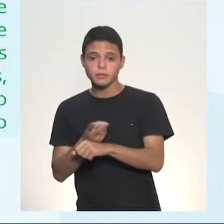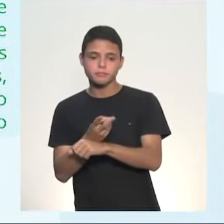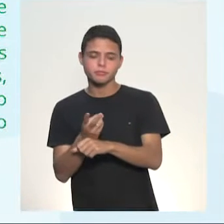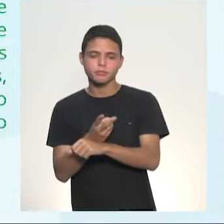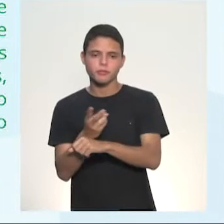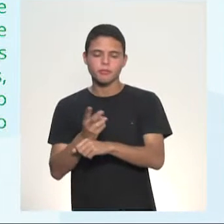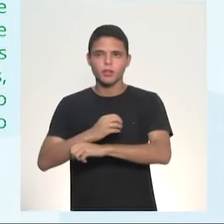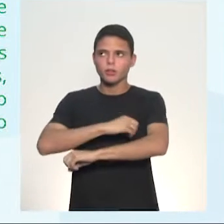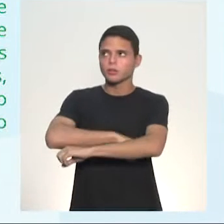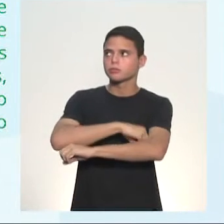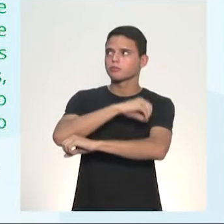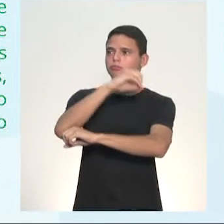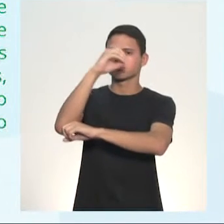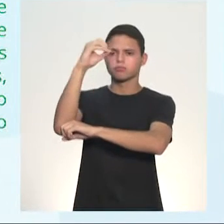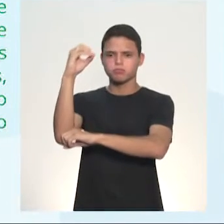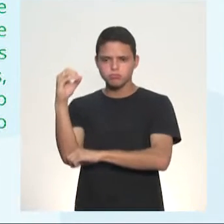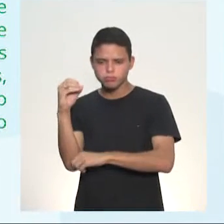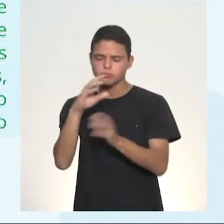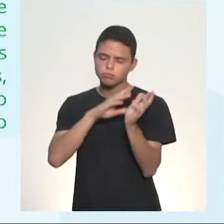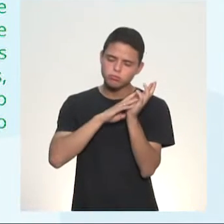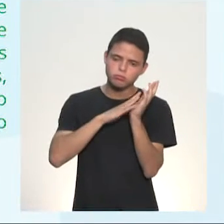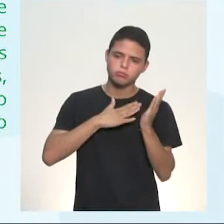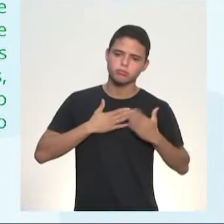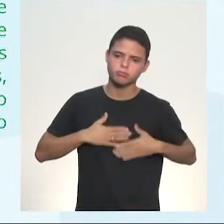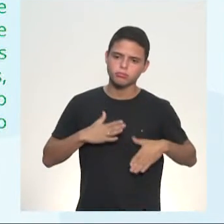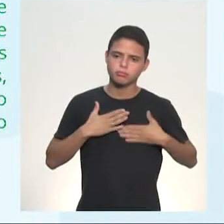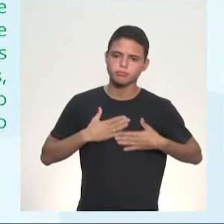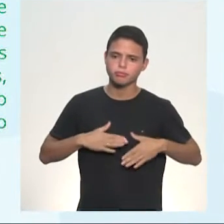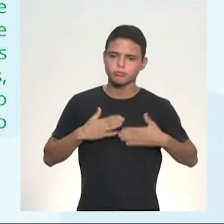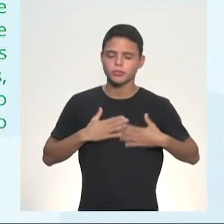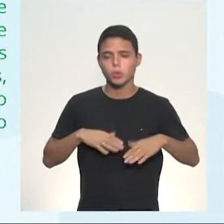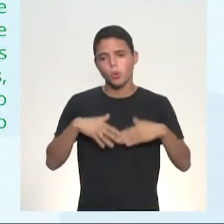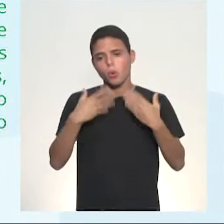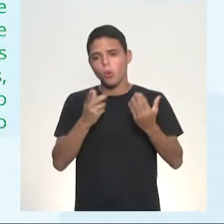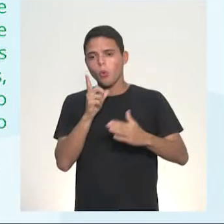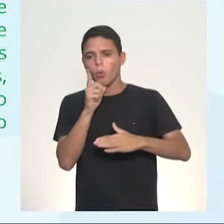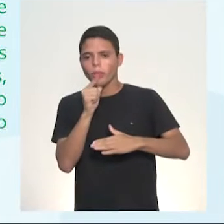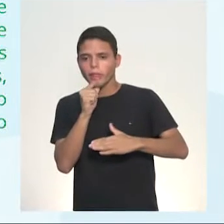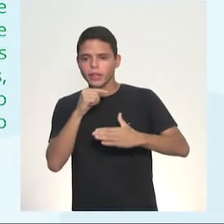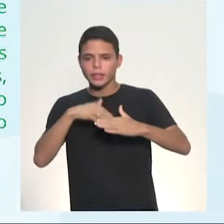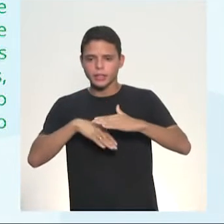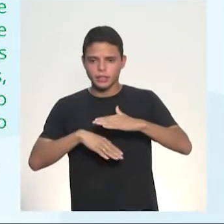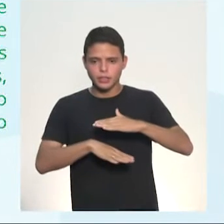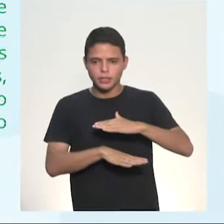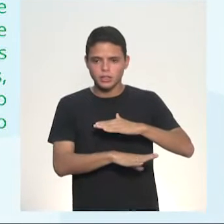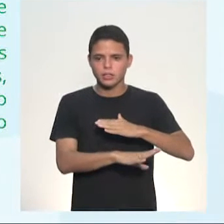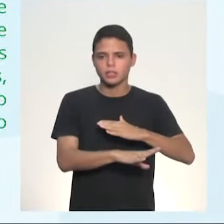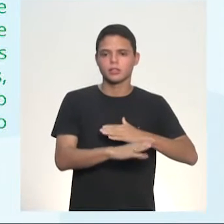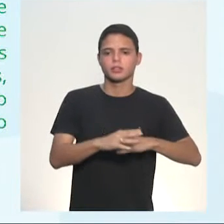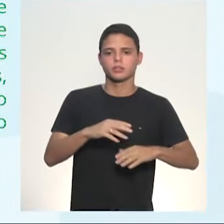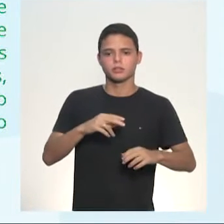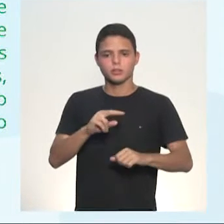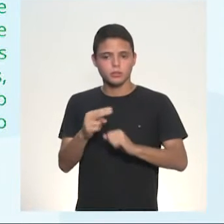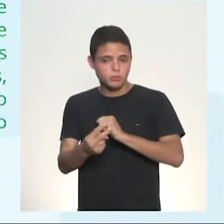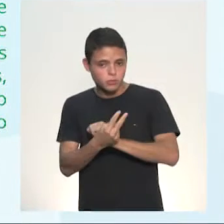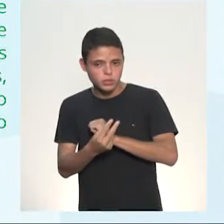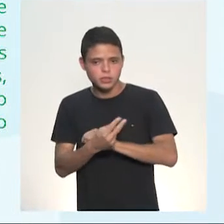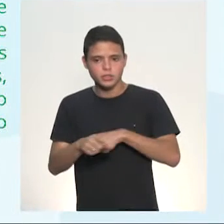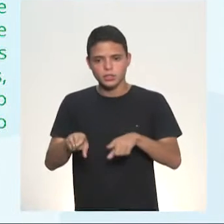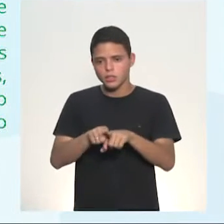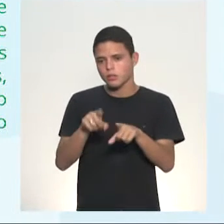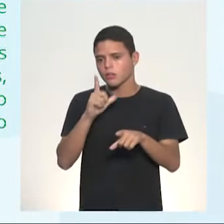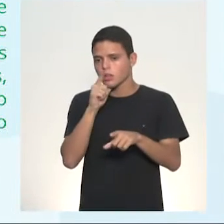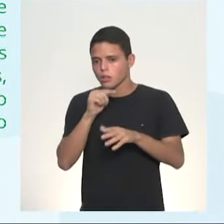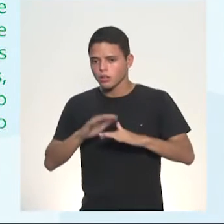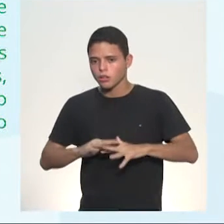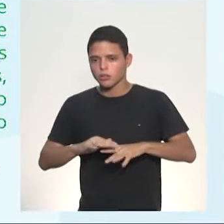costuma descansar escondida na mata ou dentro da água, local considerado como refúgio para elas. Em períodos de cheias, como a inundação das florestas,